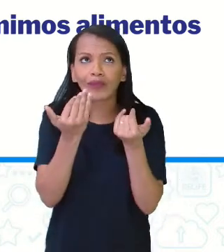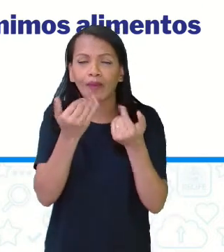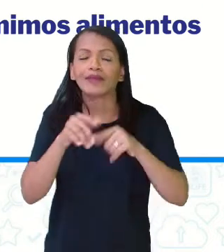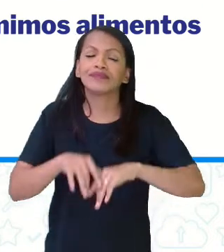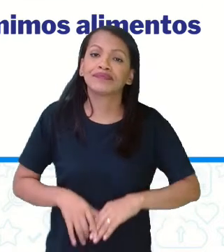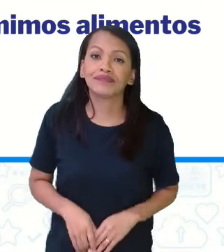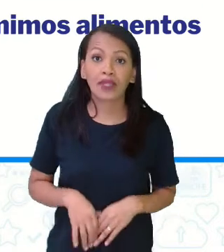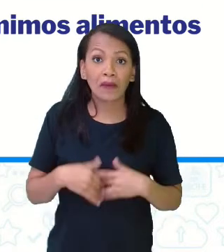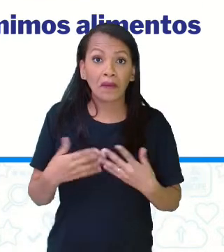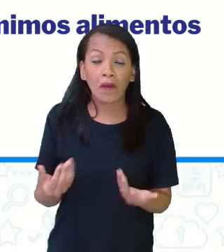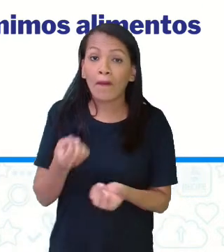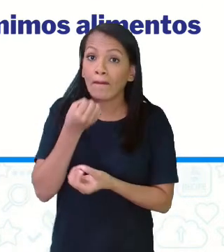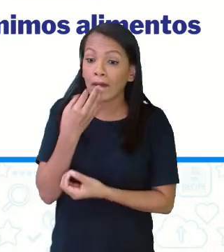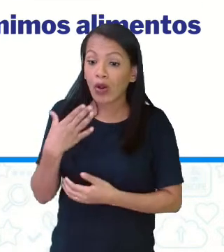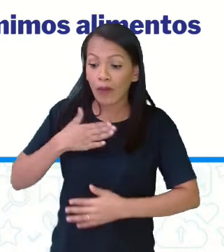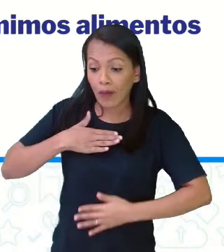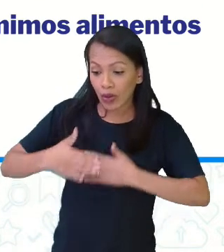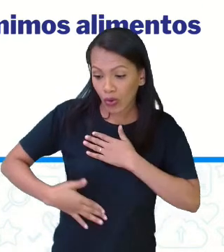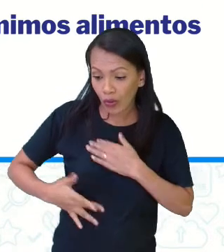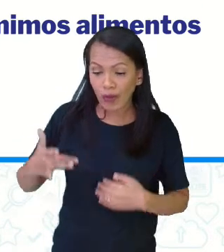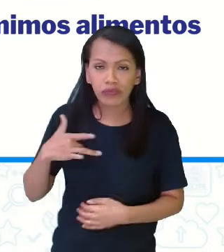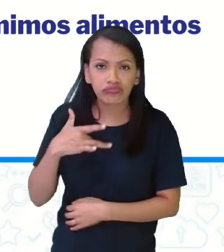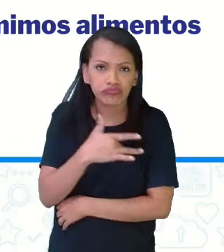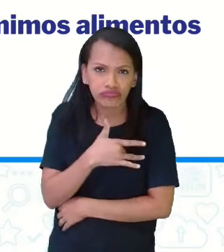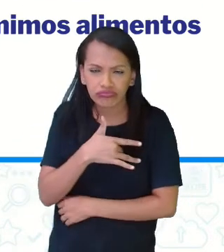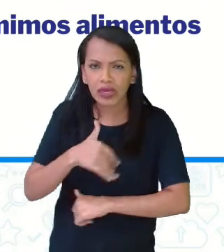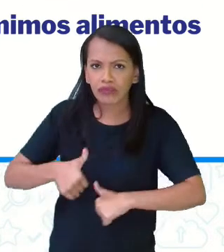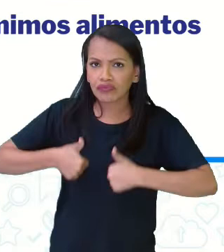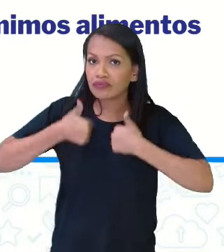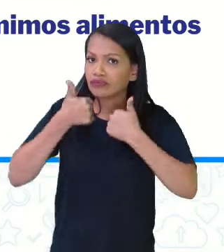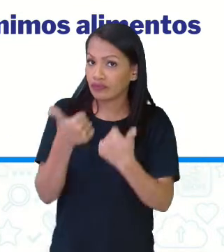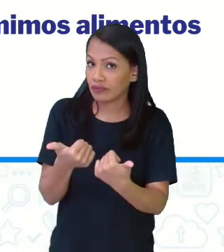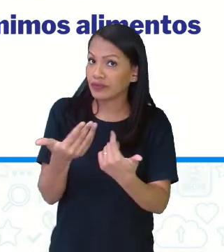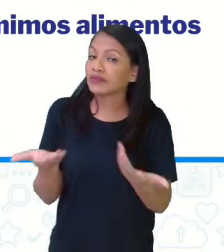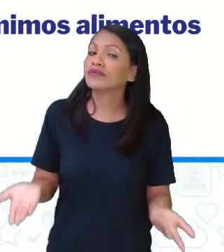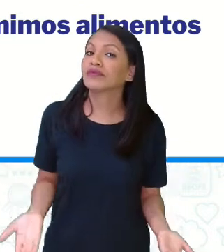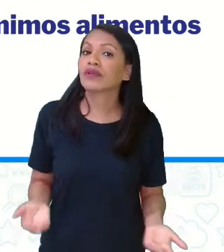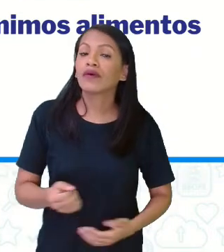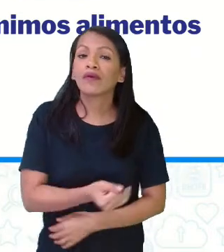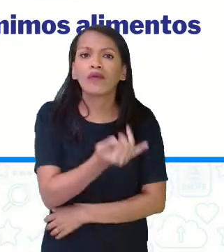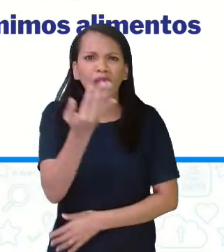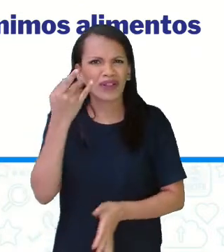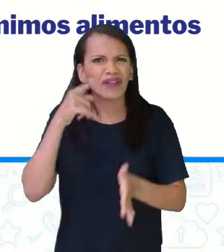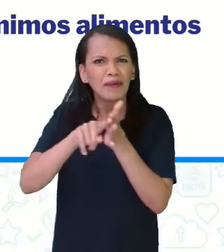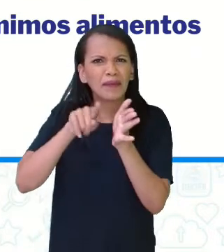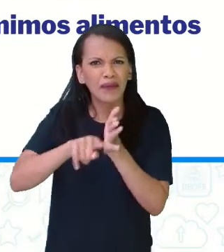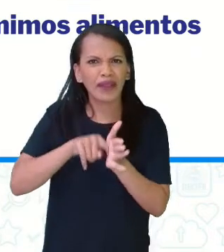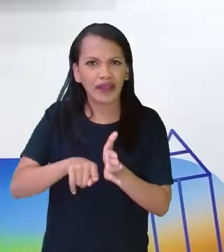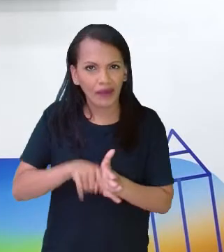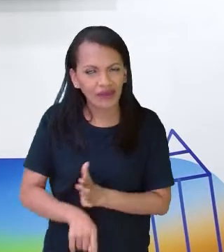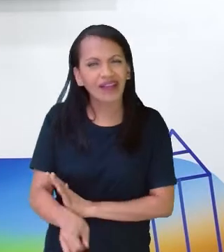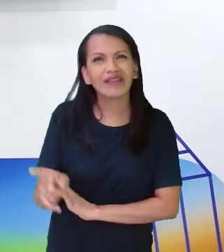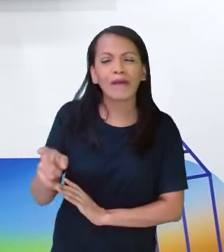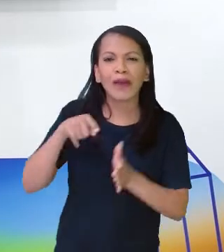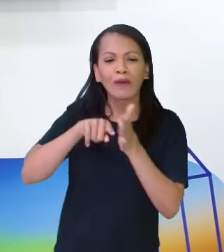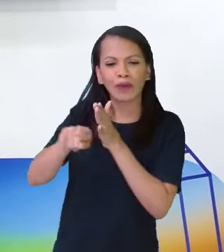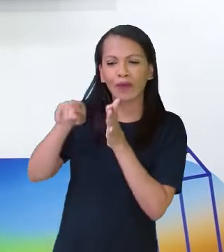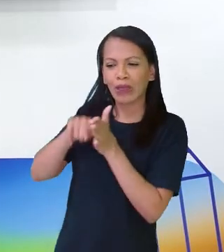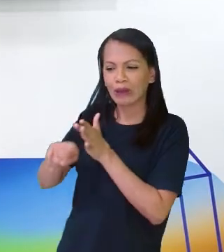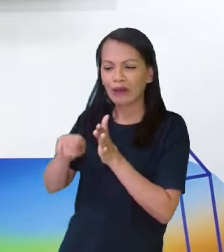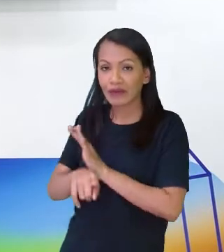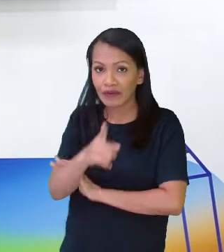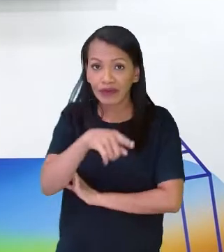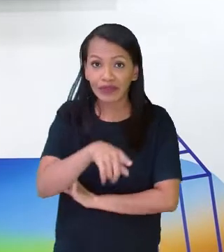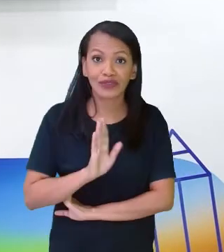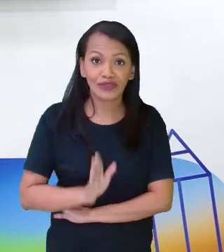os benefícios para o corpo quando consumimos alimentos saudáveis? Quantas perguntas, quantas indagações, vocês já pararam